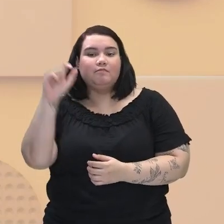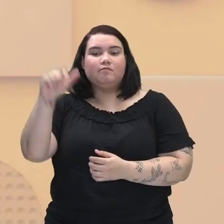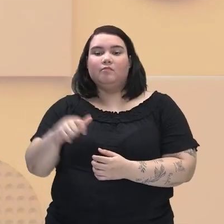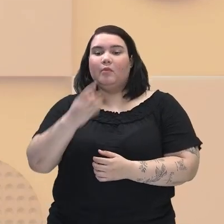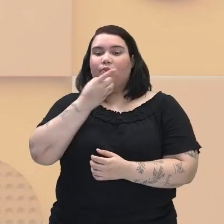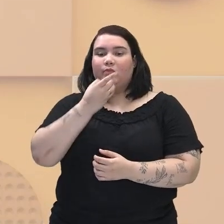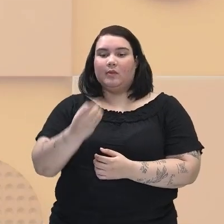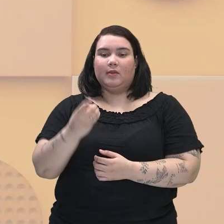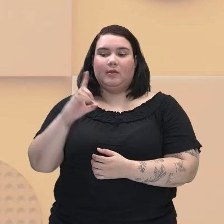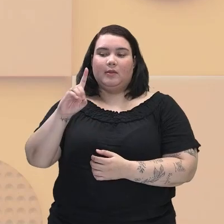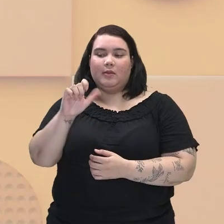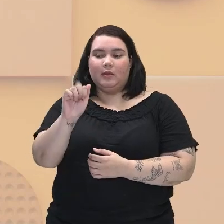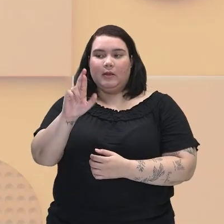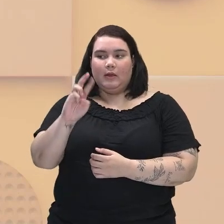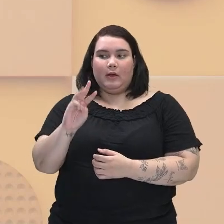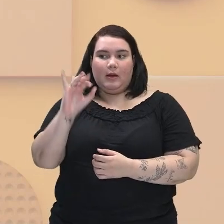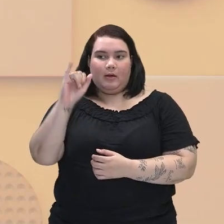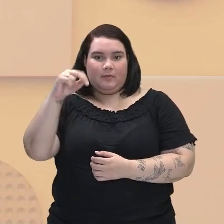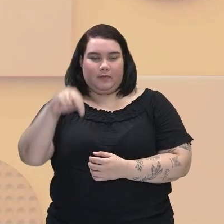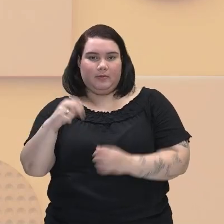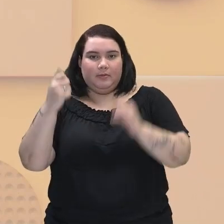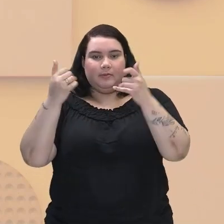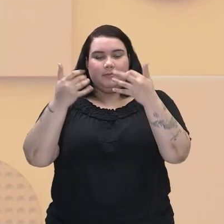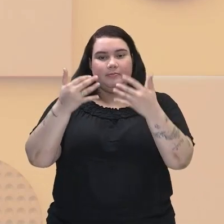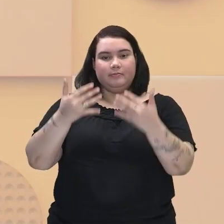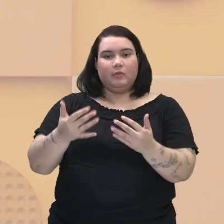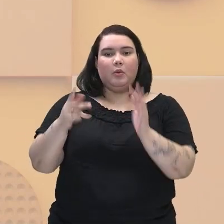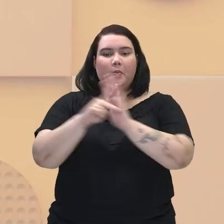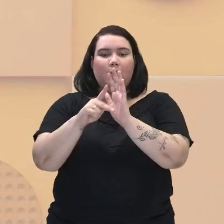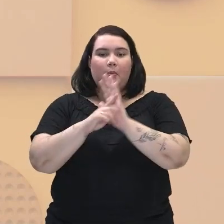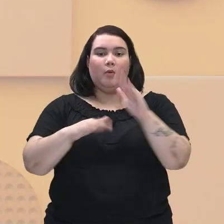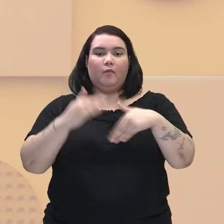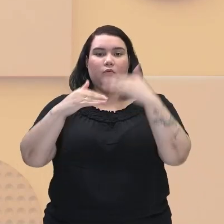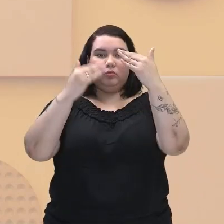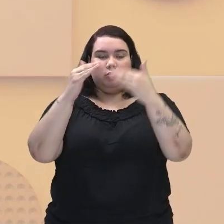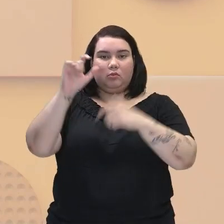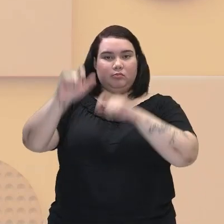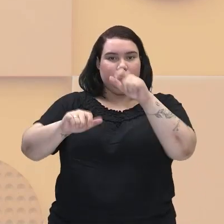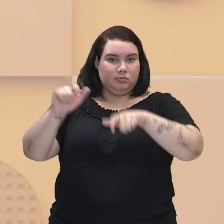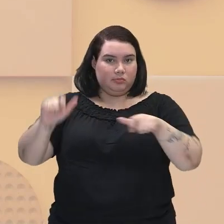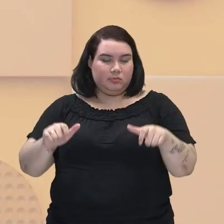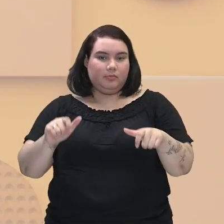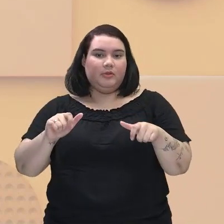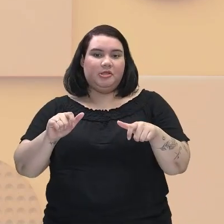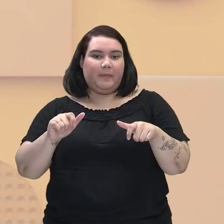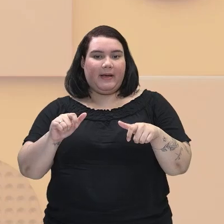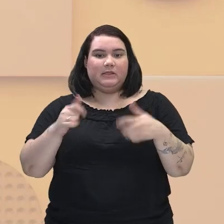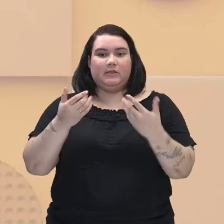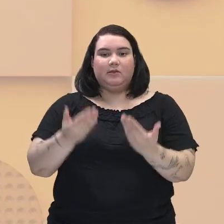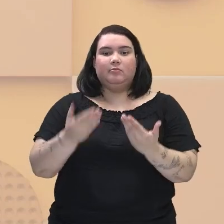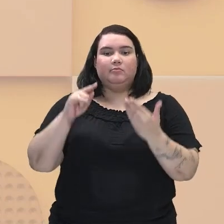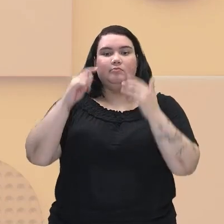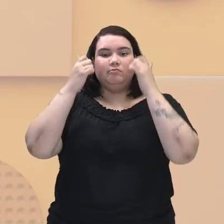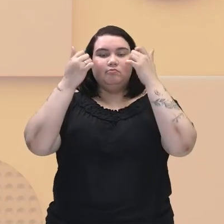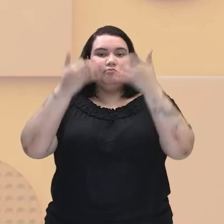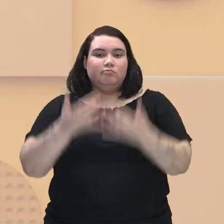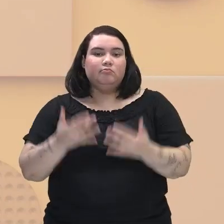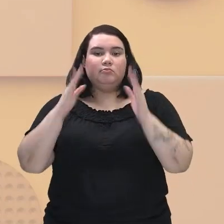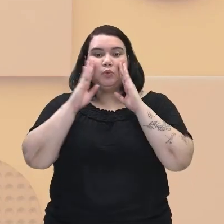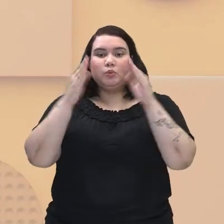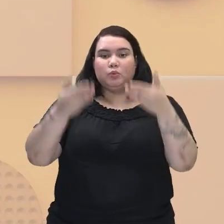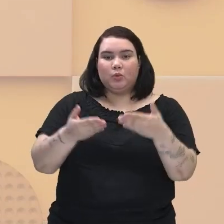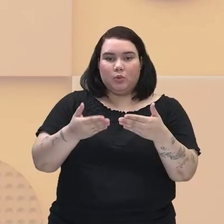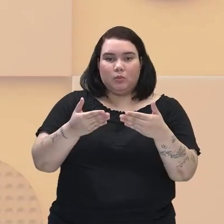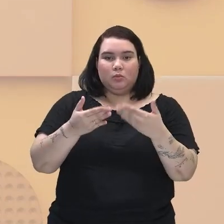a respeito da evolução das espécies. O Darwin, ele trabalhou a respeito disso, ele